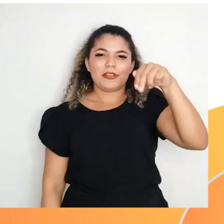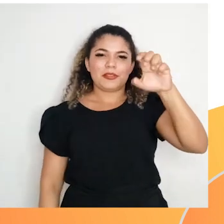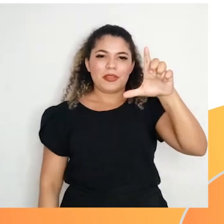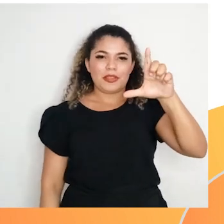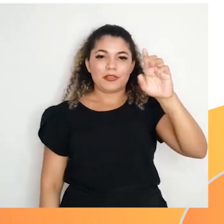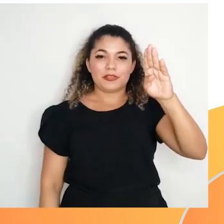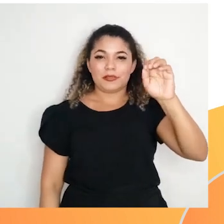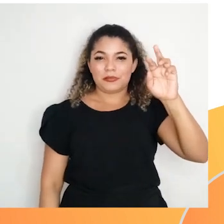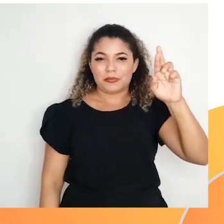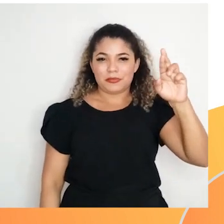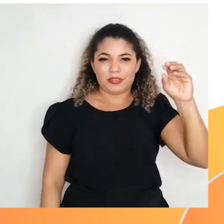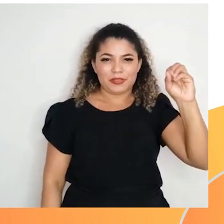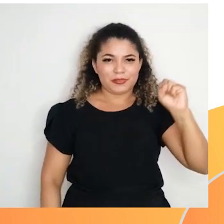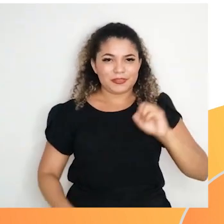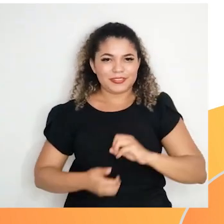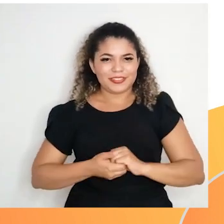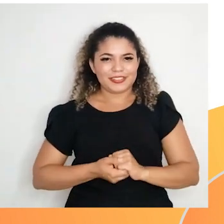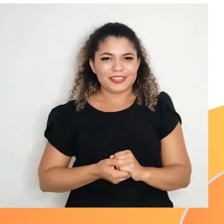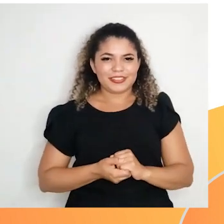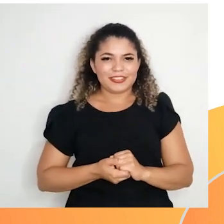de Barros.